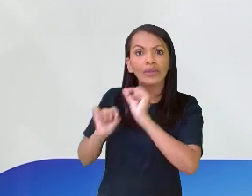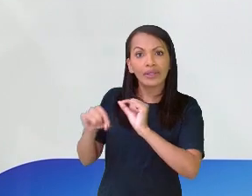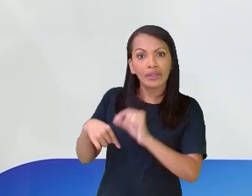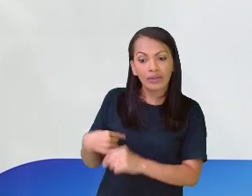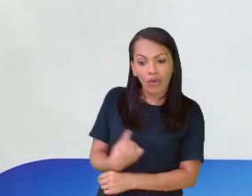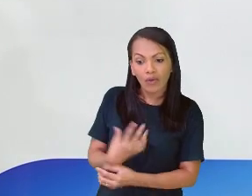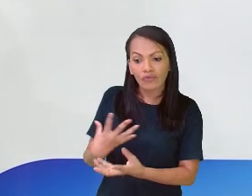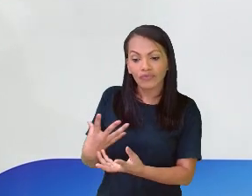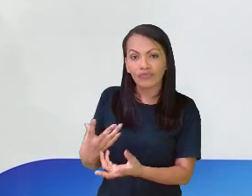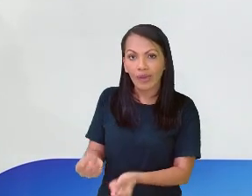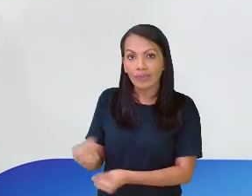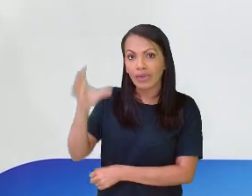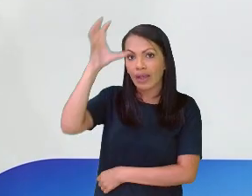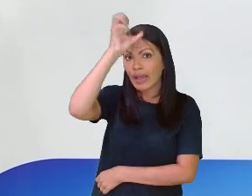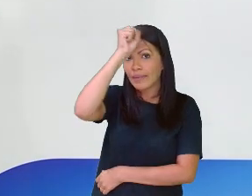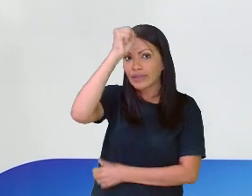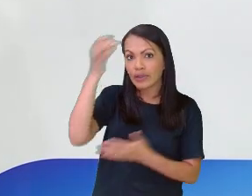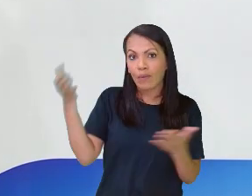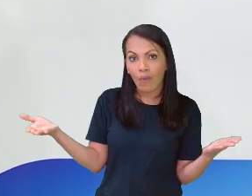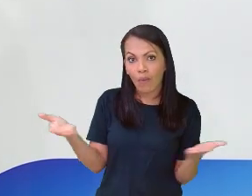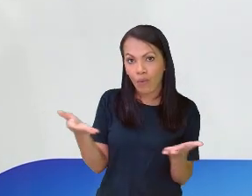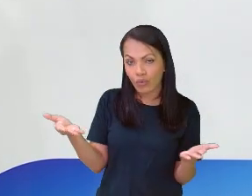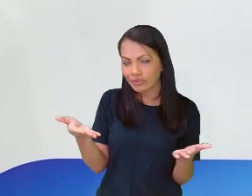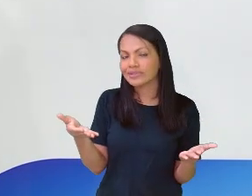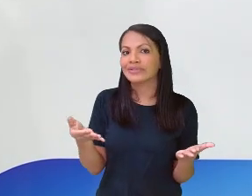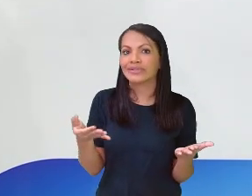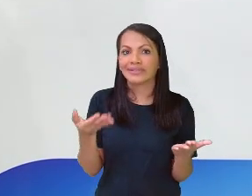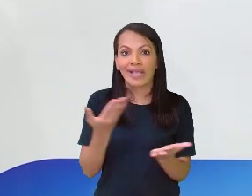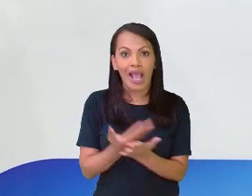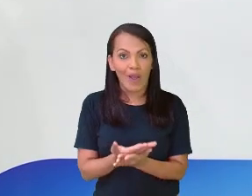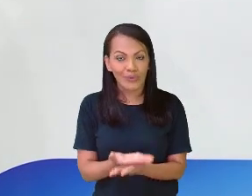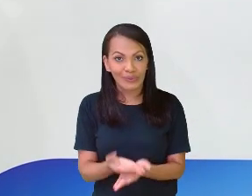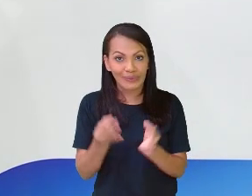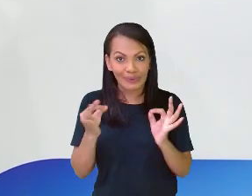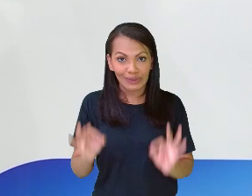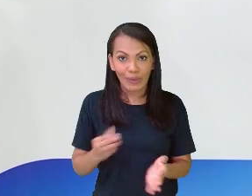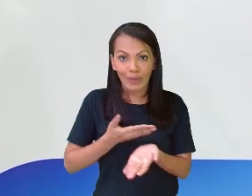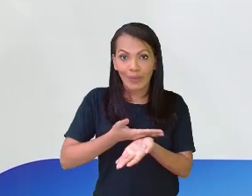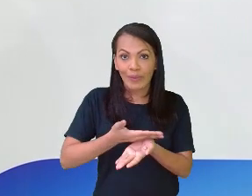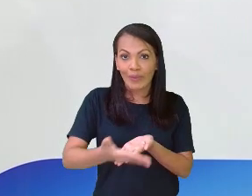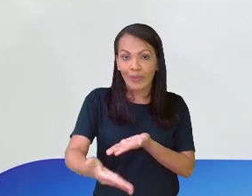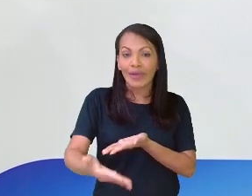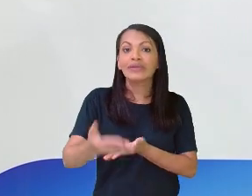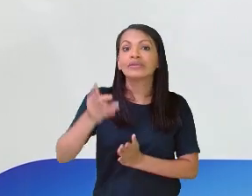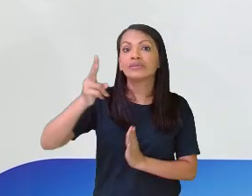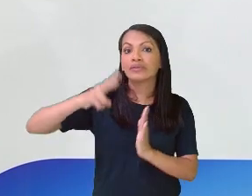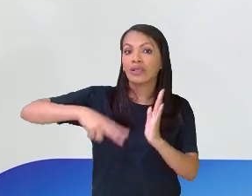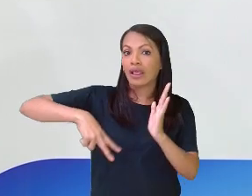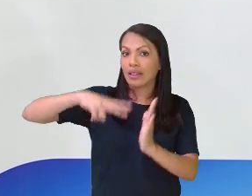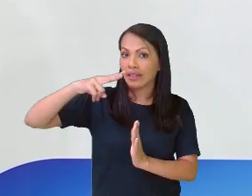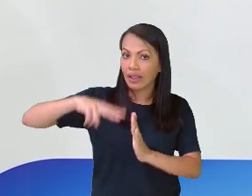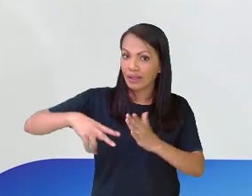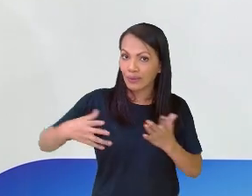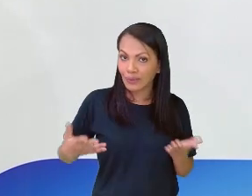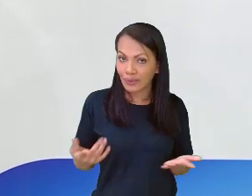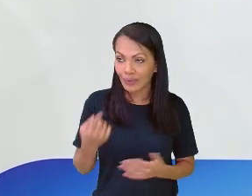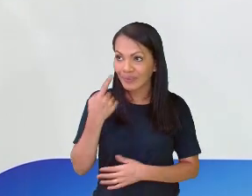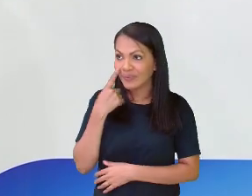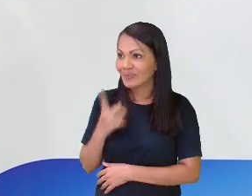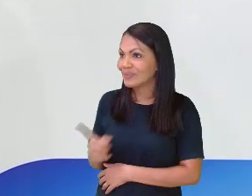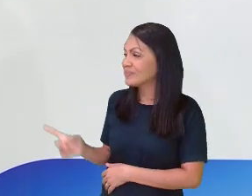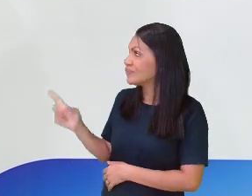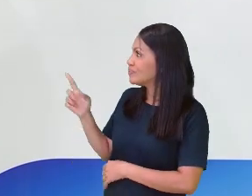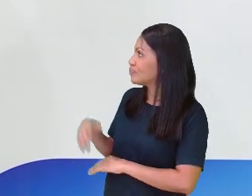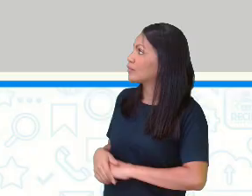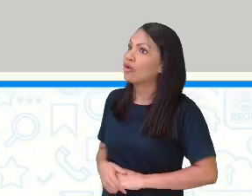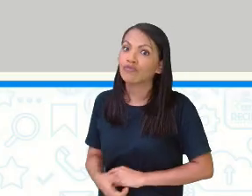vai falar na aula de hoje. E a gente vai começar, ó, com o nosso momento de leitura. Veja aí que